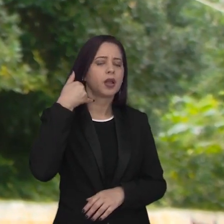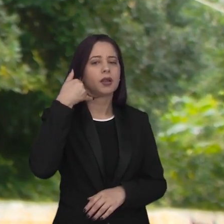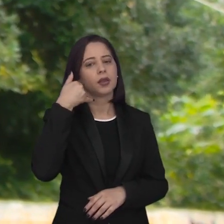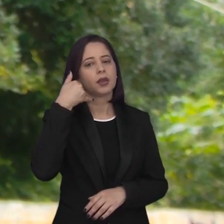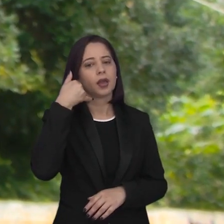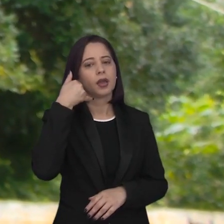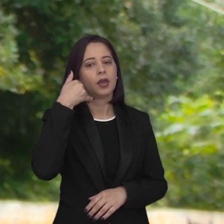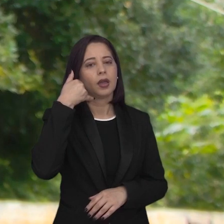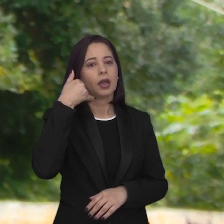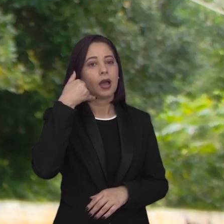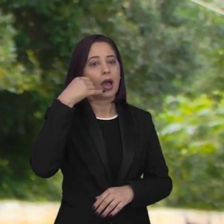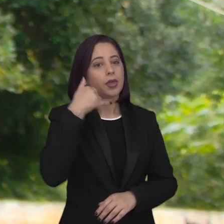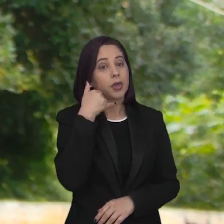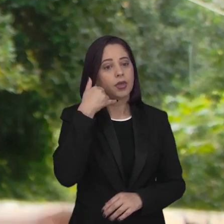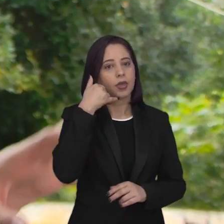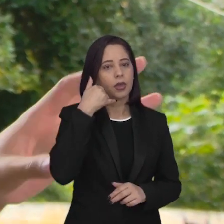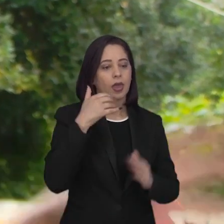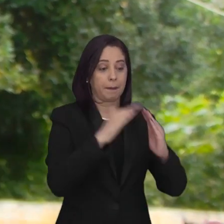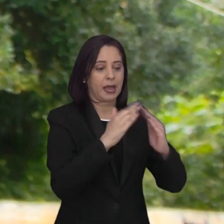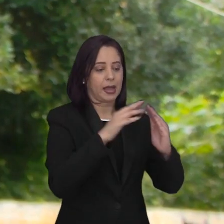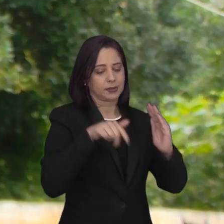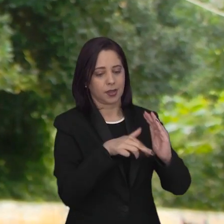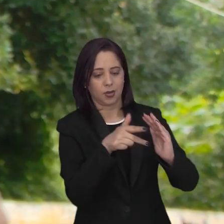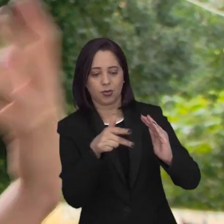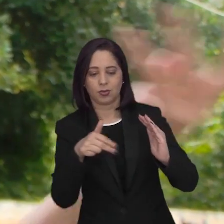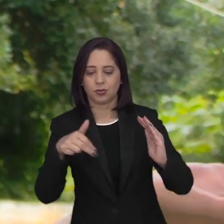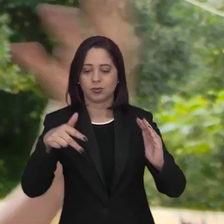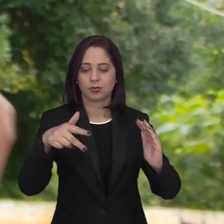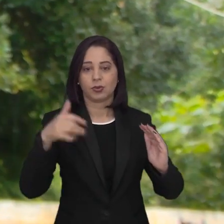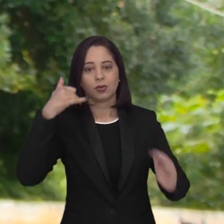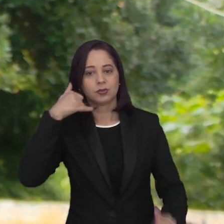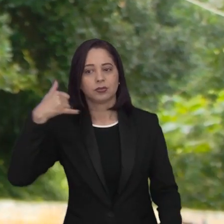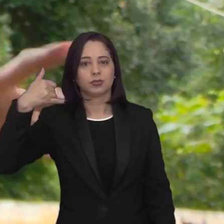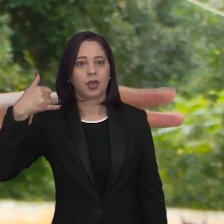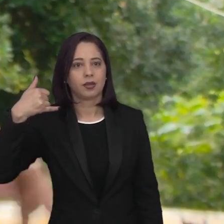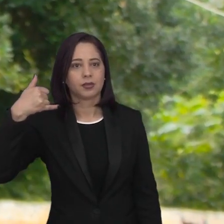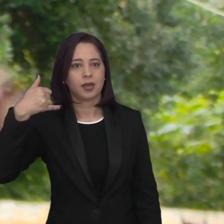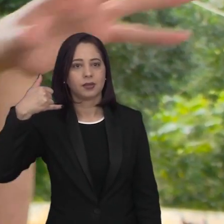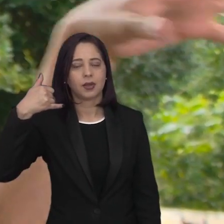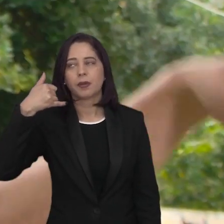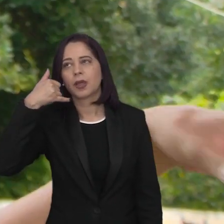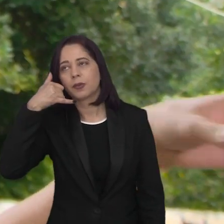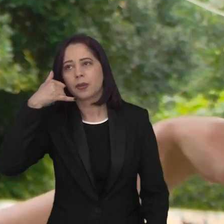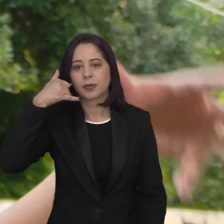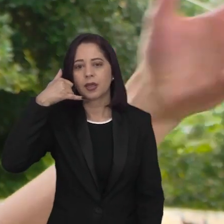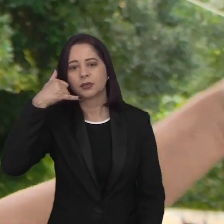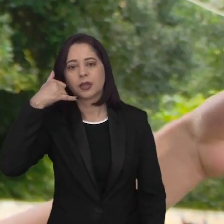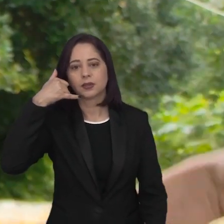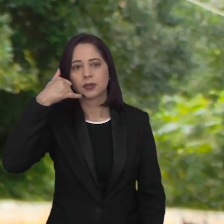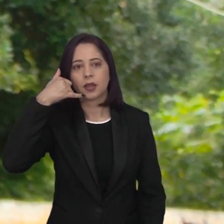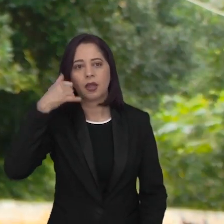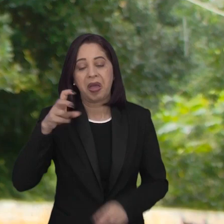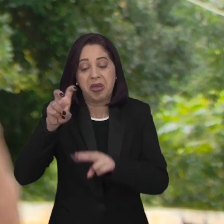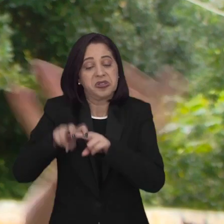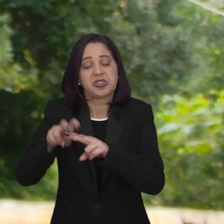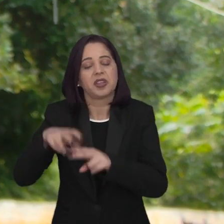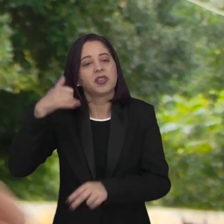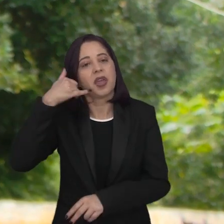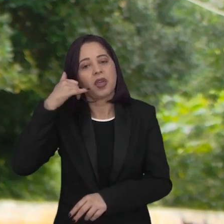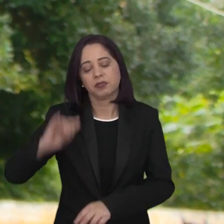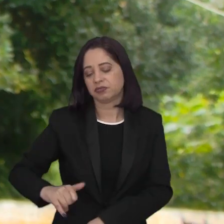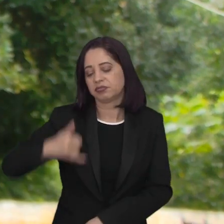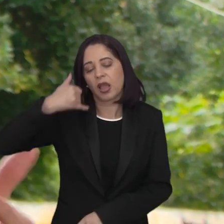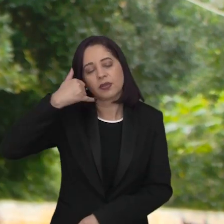privacidade, né? Tinha muita gente em casa, eu resolvi atender fora. Uma esquina que geralmente as pessoas ali da casa já atendiam o telefone ali. Aí eu